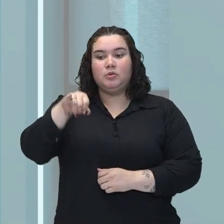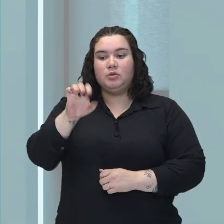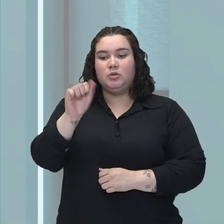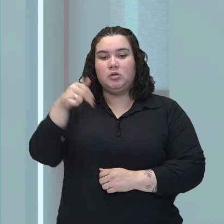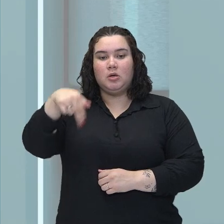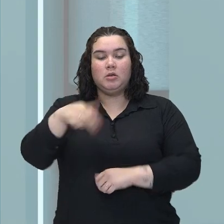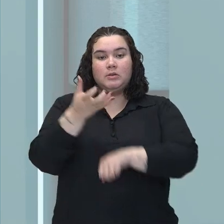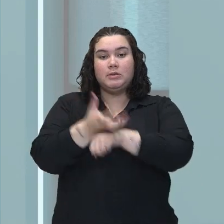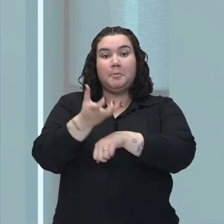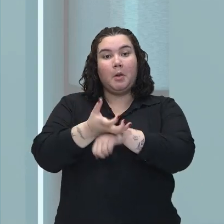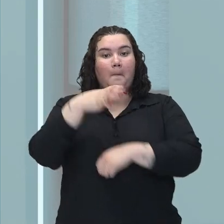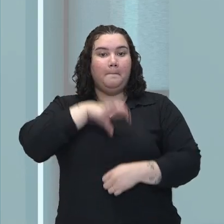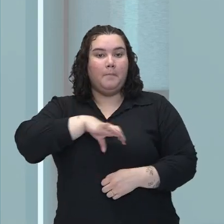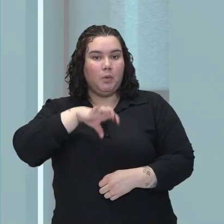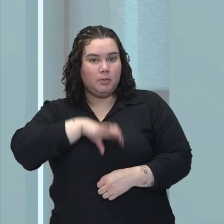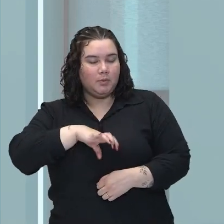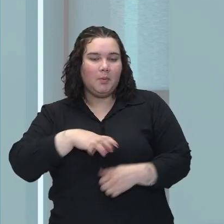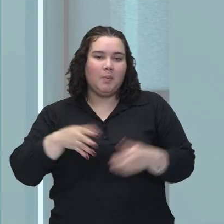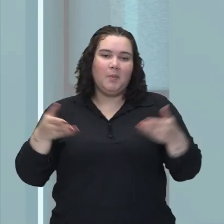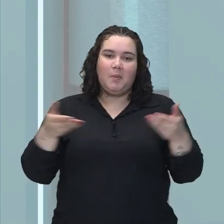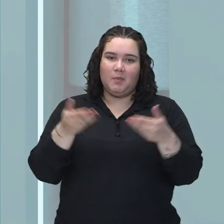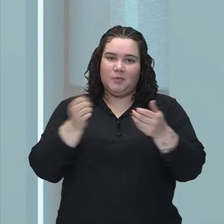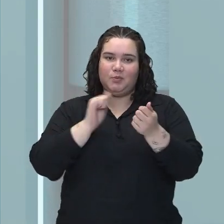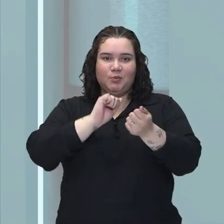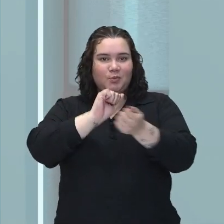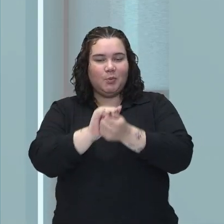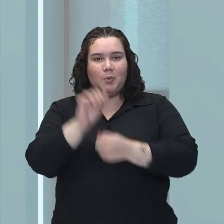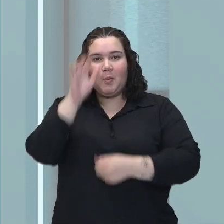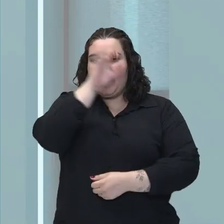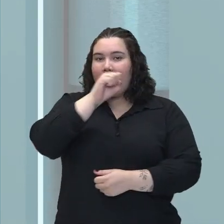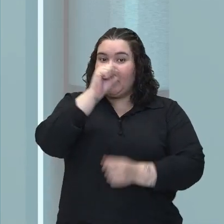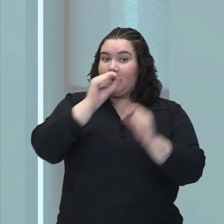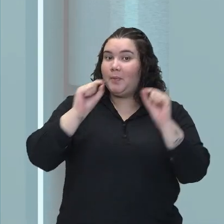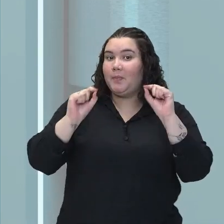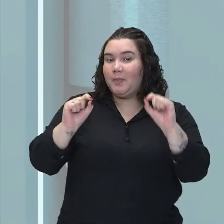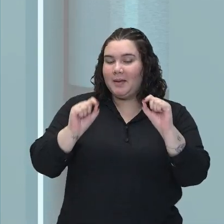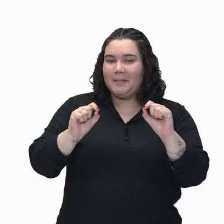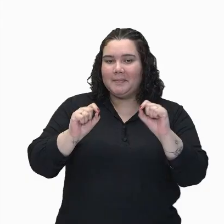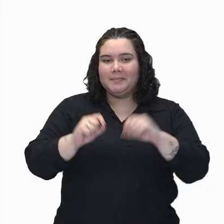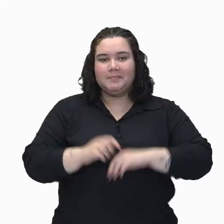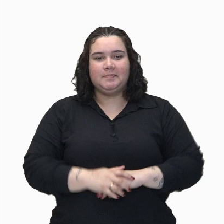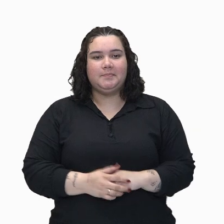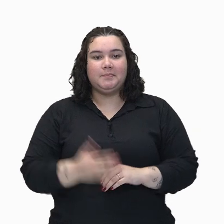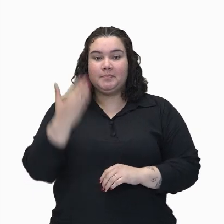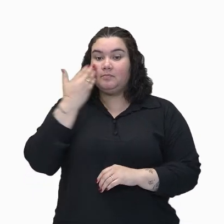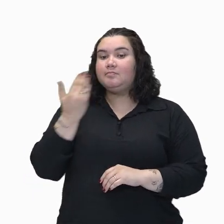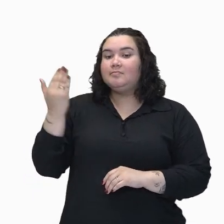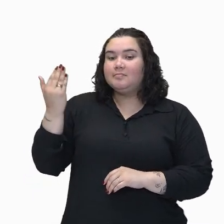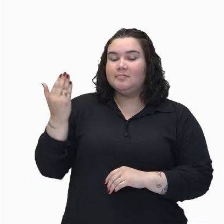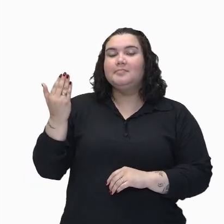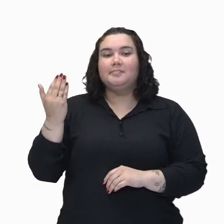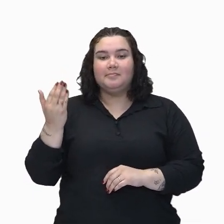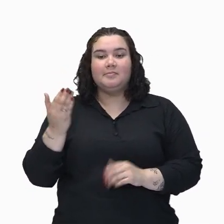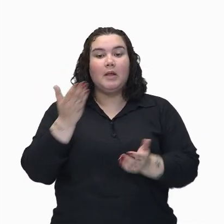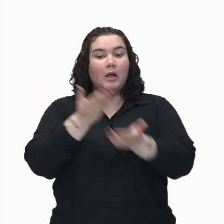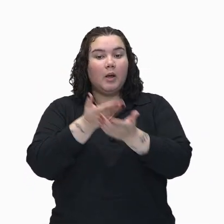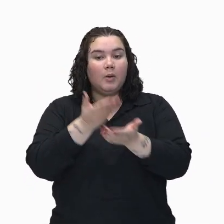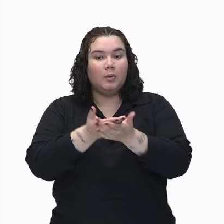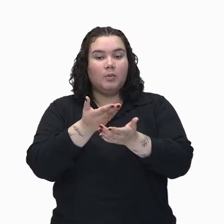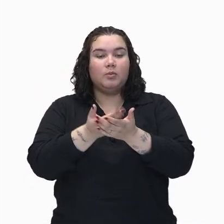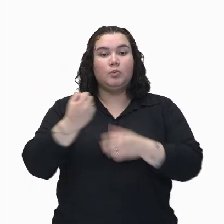de Língua Portuguesa, e a gente vai dar uma olhadinha no que a gente vai ver nesta aula. Observem comigo, então, a